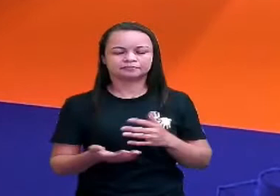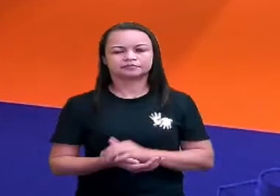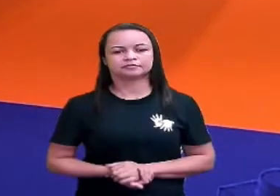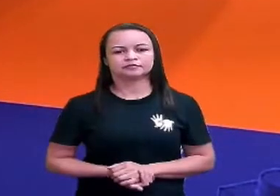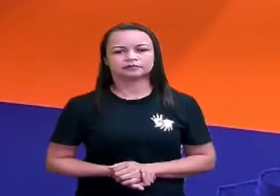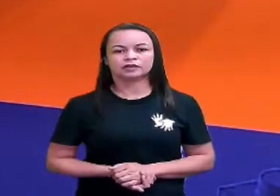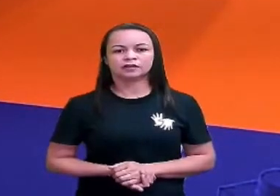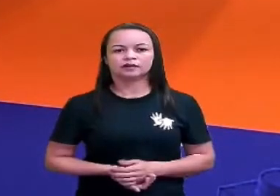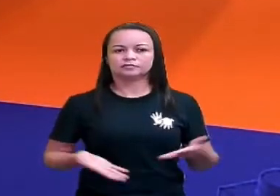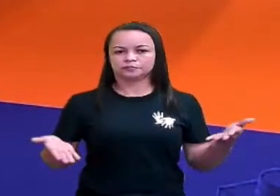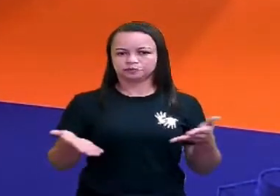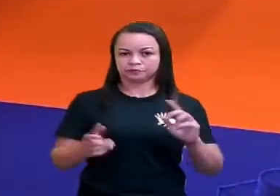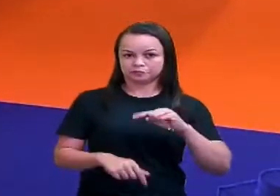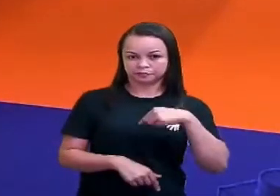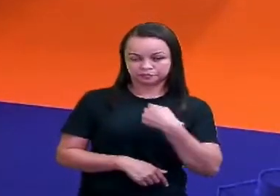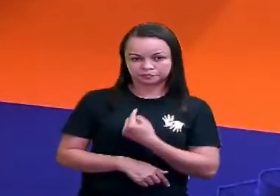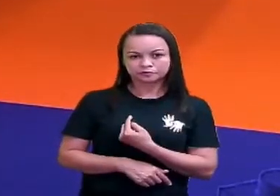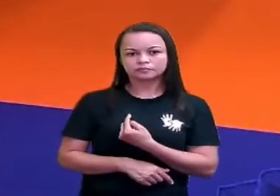vai